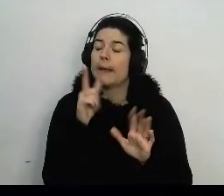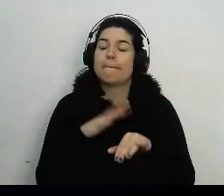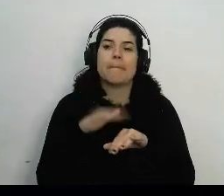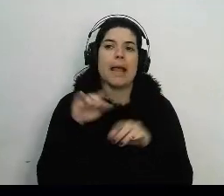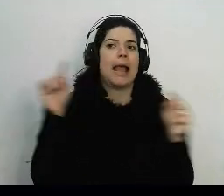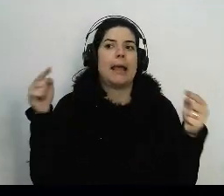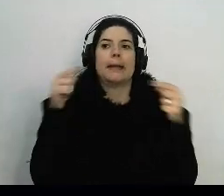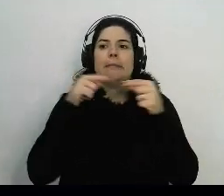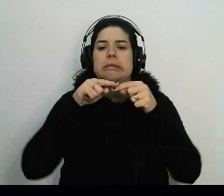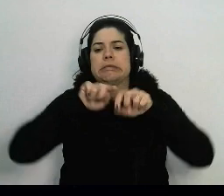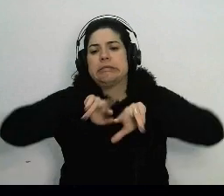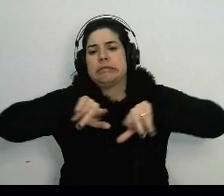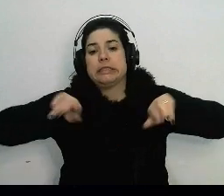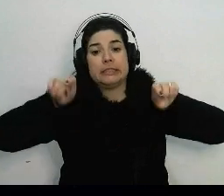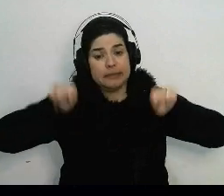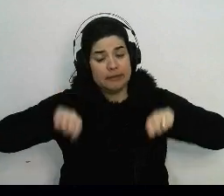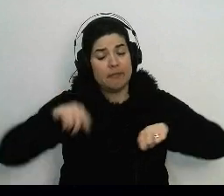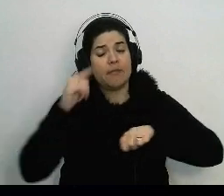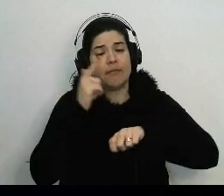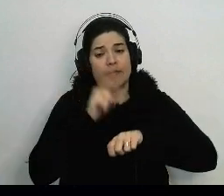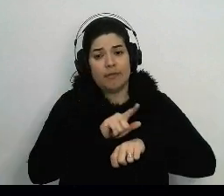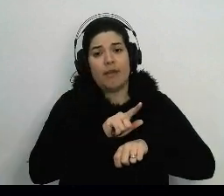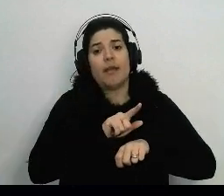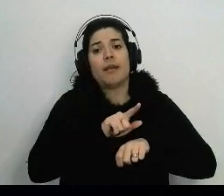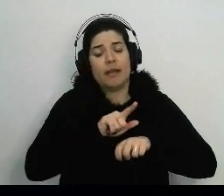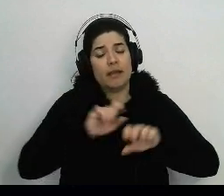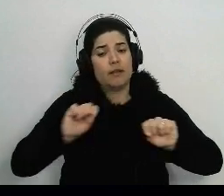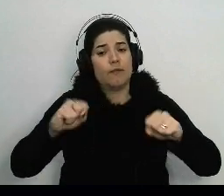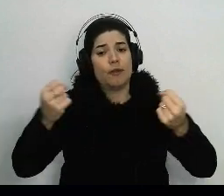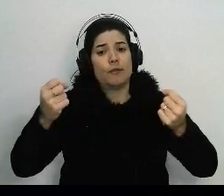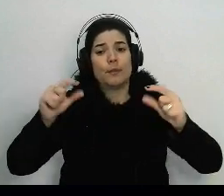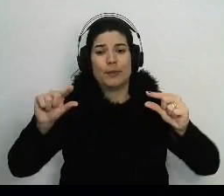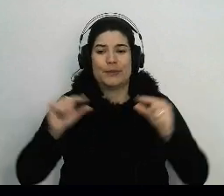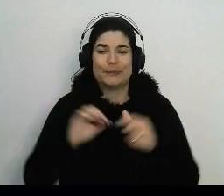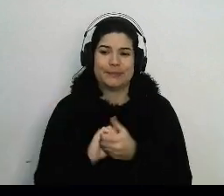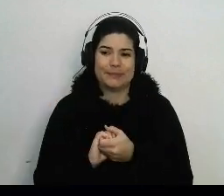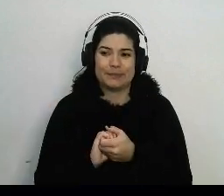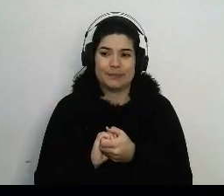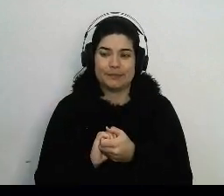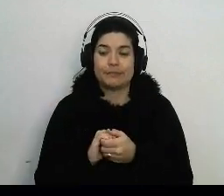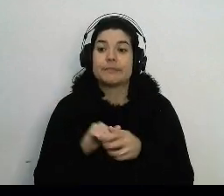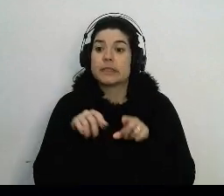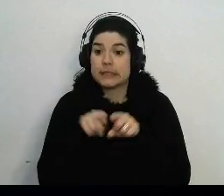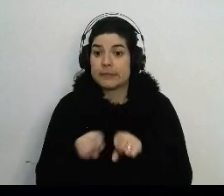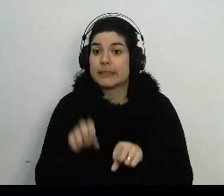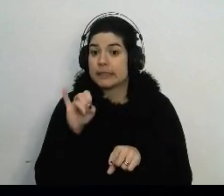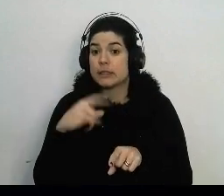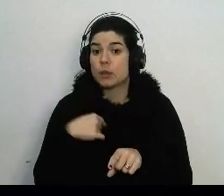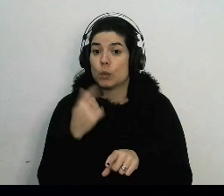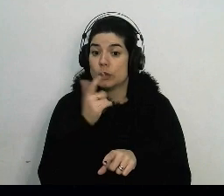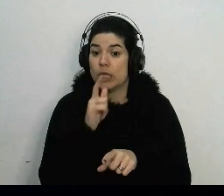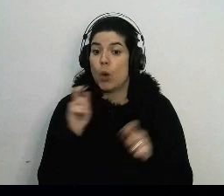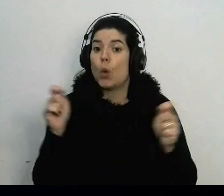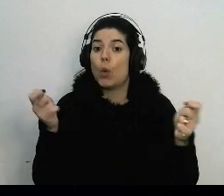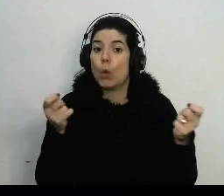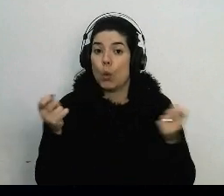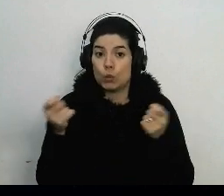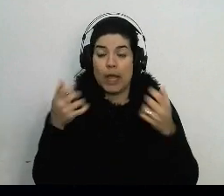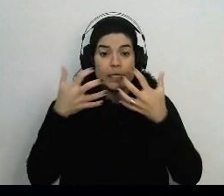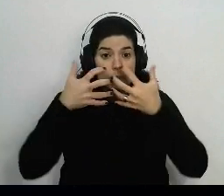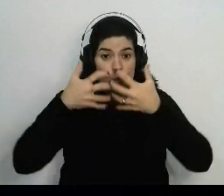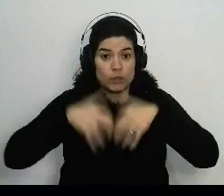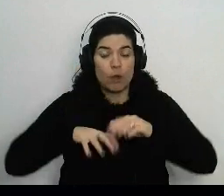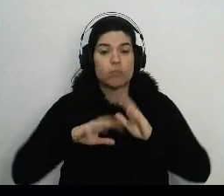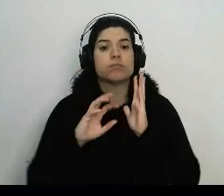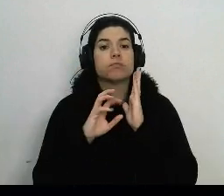ter o quê? Maior cobertura com menor esforço. Além disso, se eu conseguir controlar a execução do banco de dados, de novo, não é um